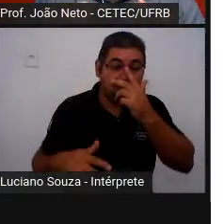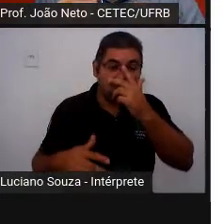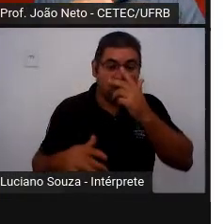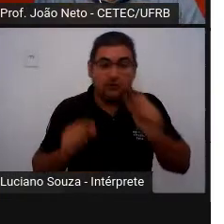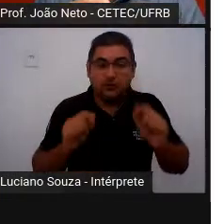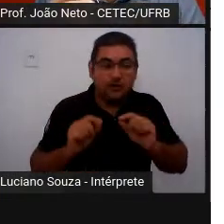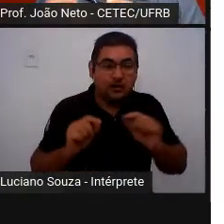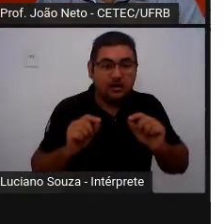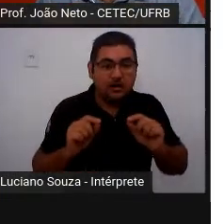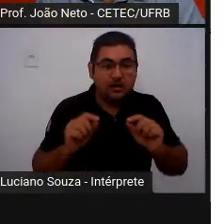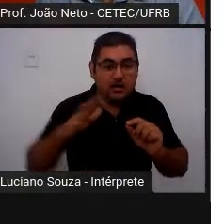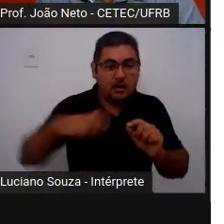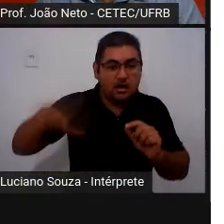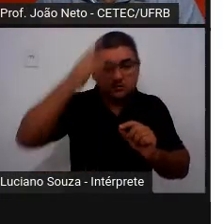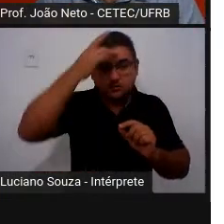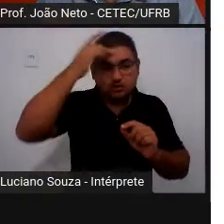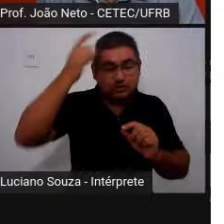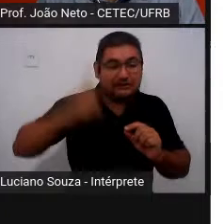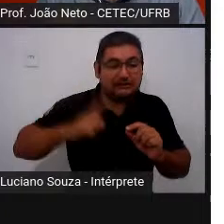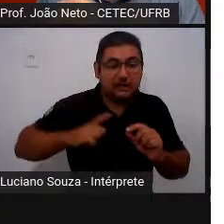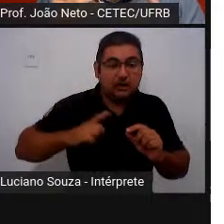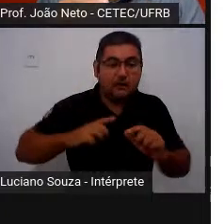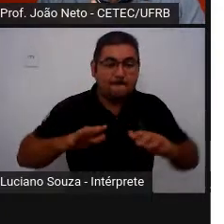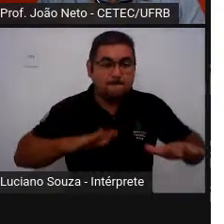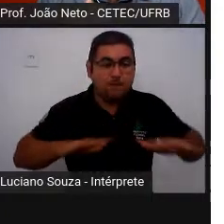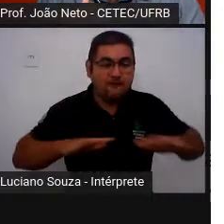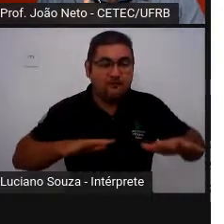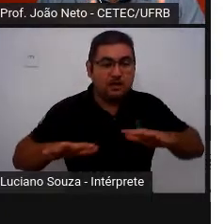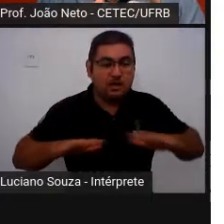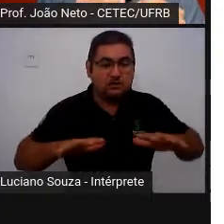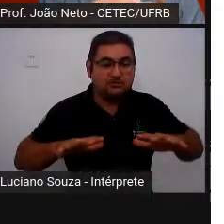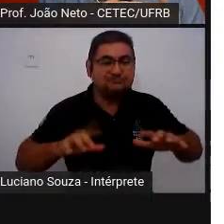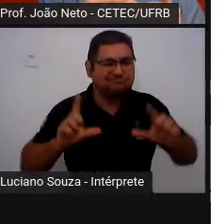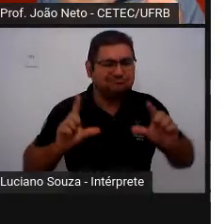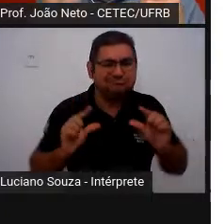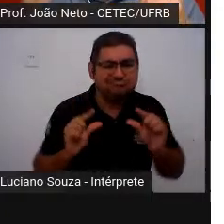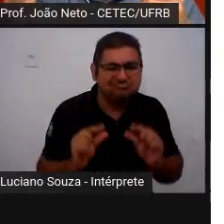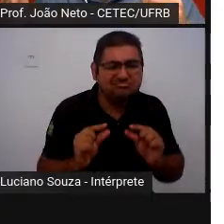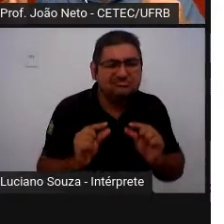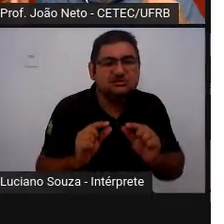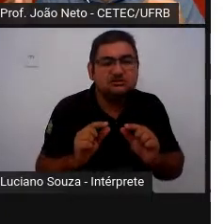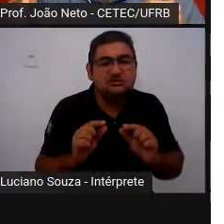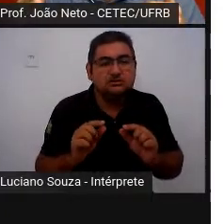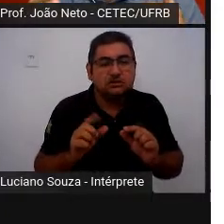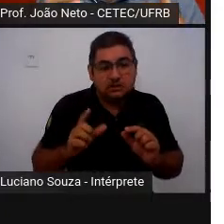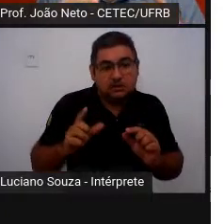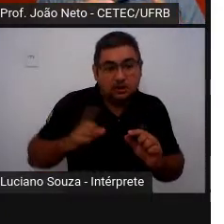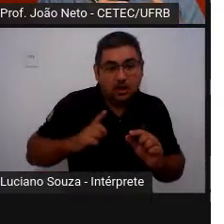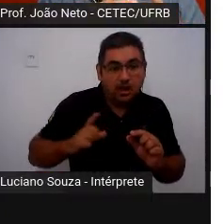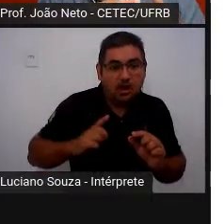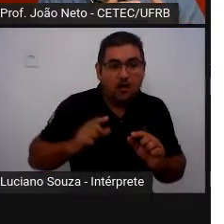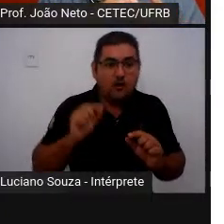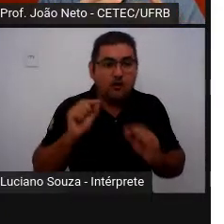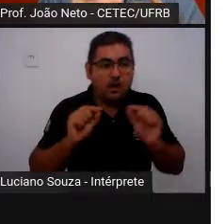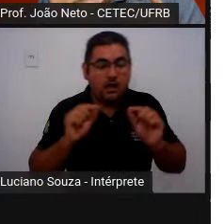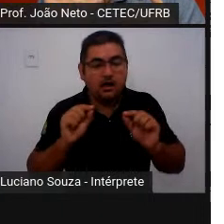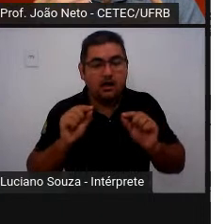com pessoas que têm movimentos reduzidos vejam que a escala de movimentos